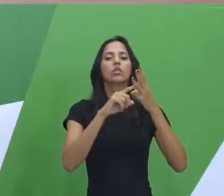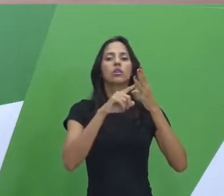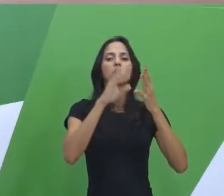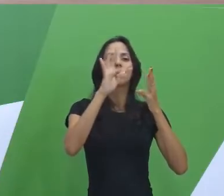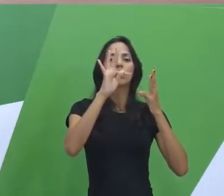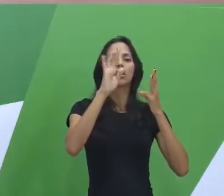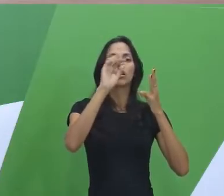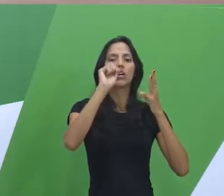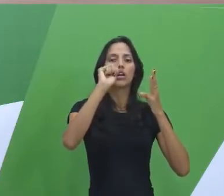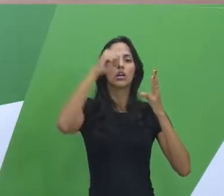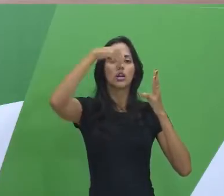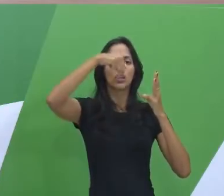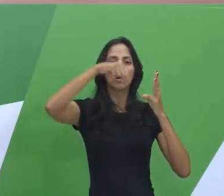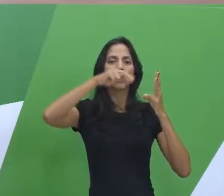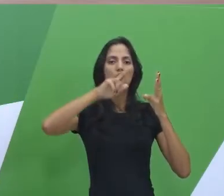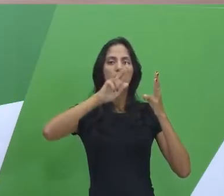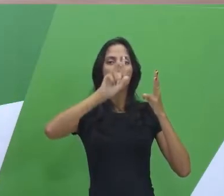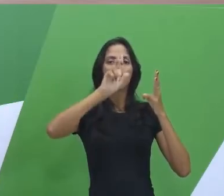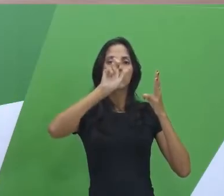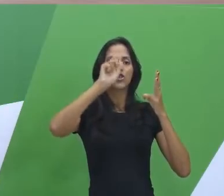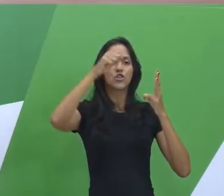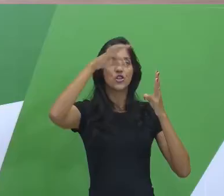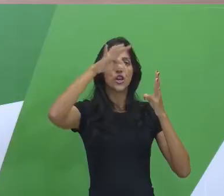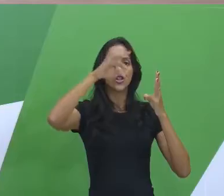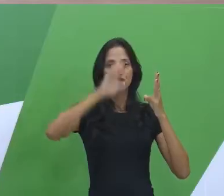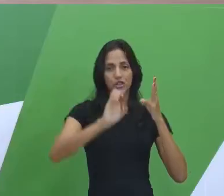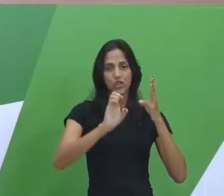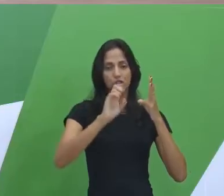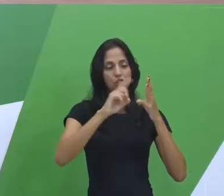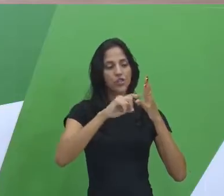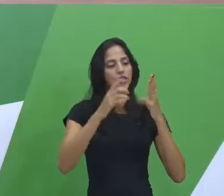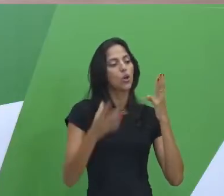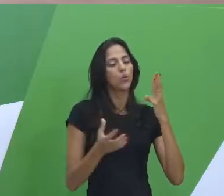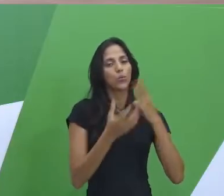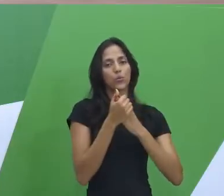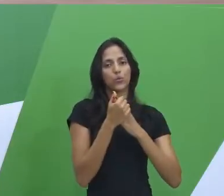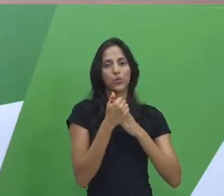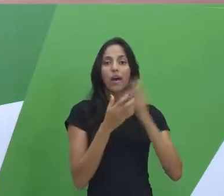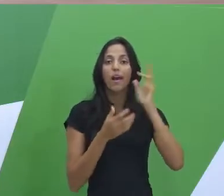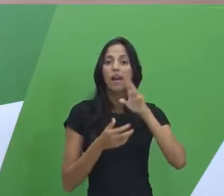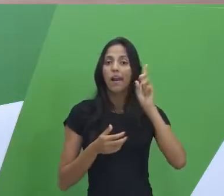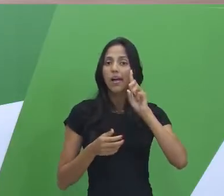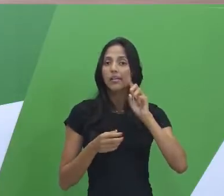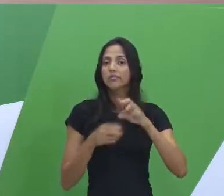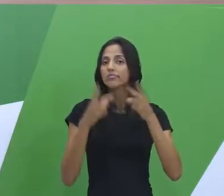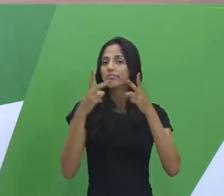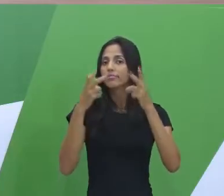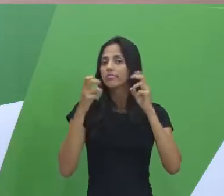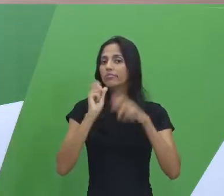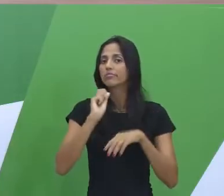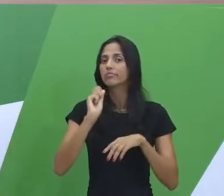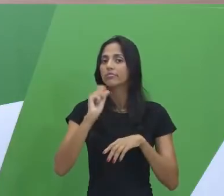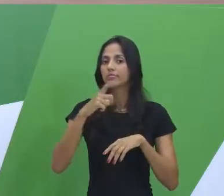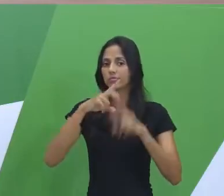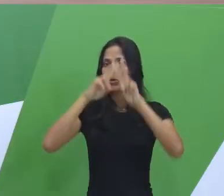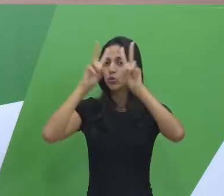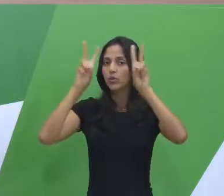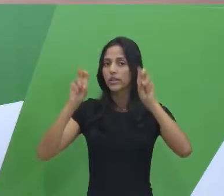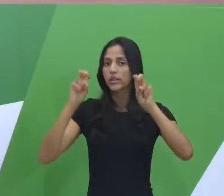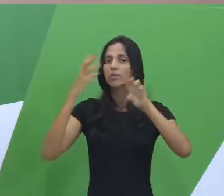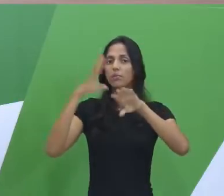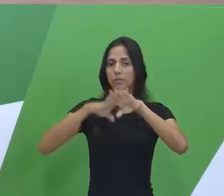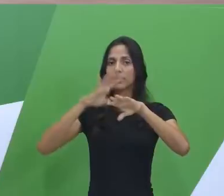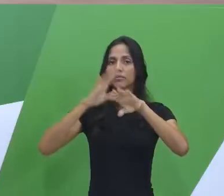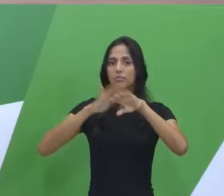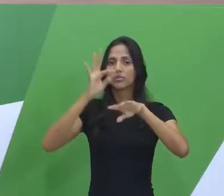tangente? É a relação entre cateto oposto e cateto adjacente. Observe que, para a trigonometria, nós